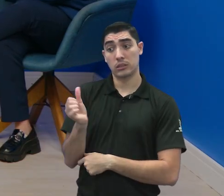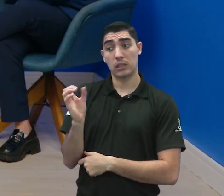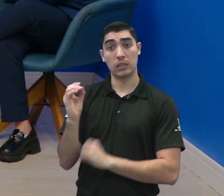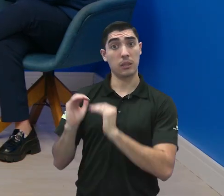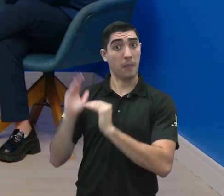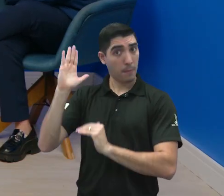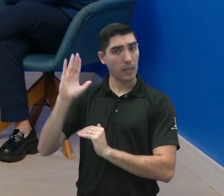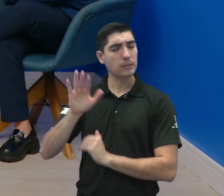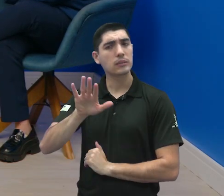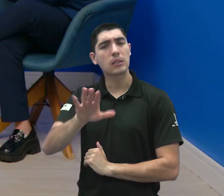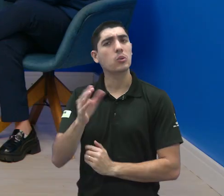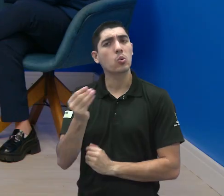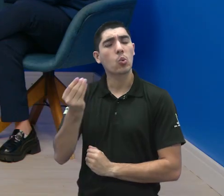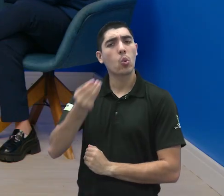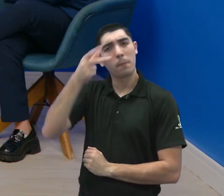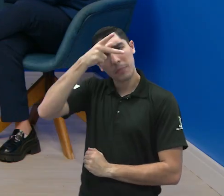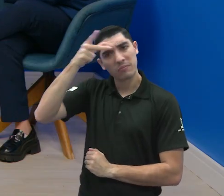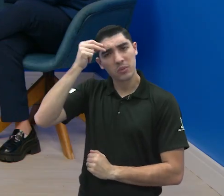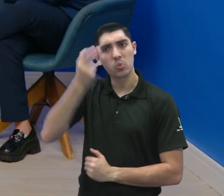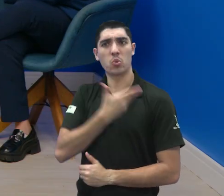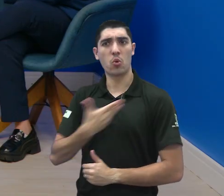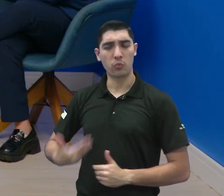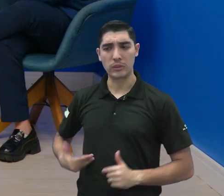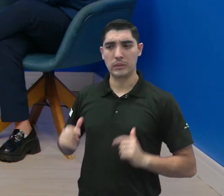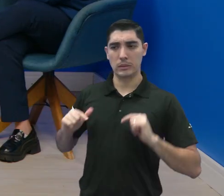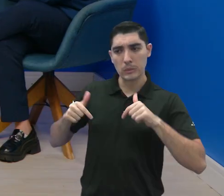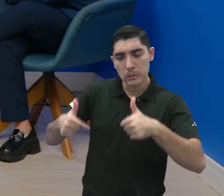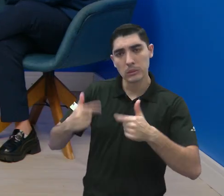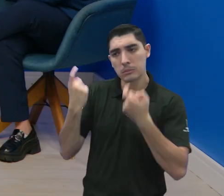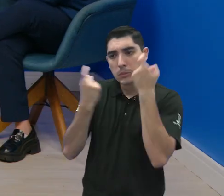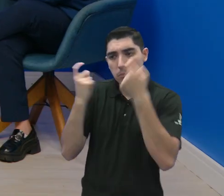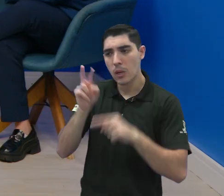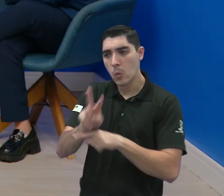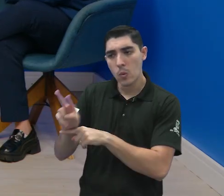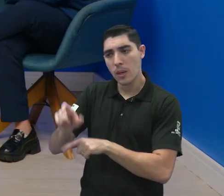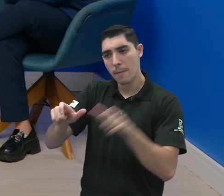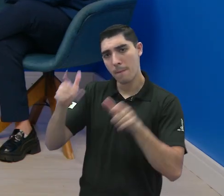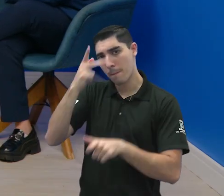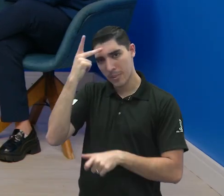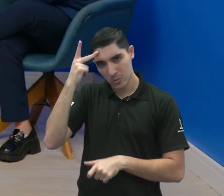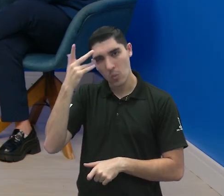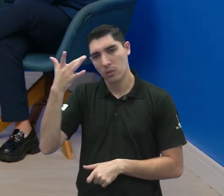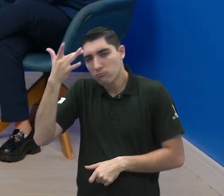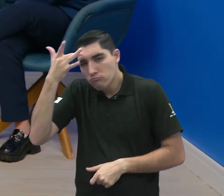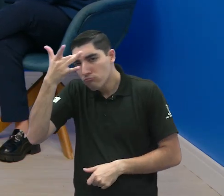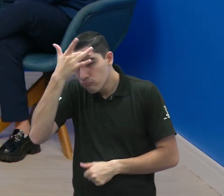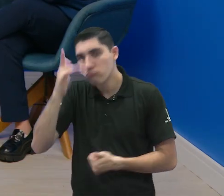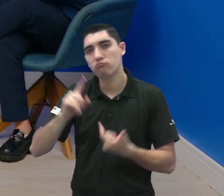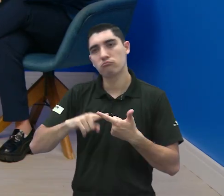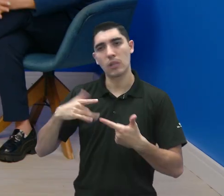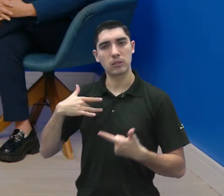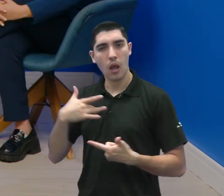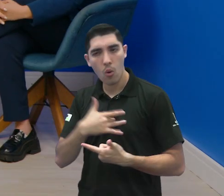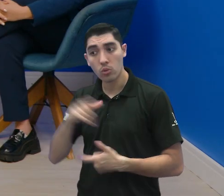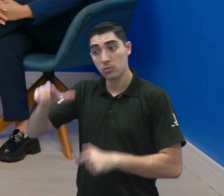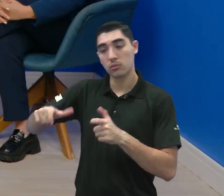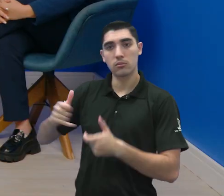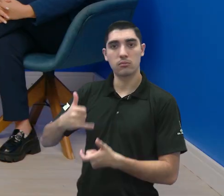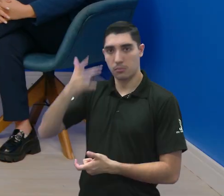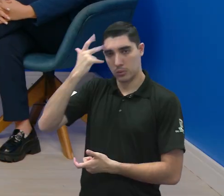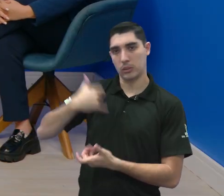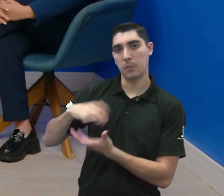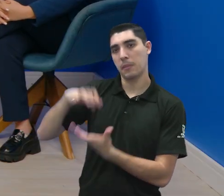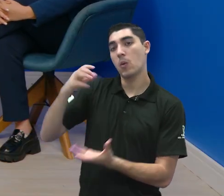é que o poder público tem que se atentar a essas pessoas, né? Questão de saúde mental, da saúde dos idosos, que são pessoas que precisam mais do sistema público de